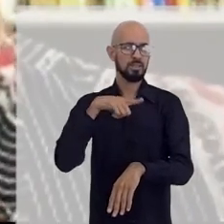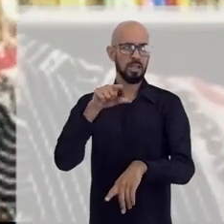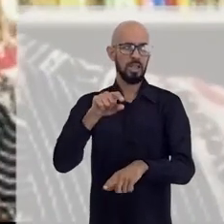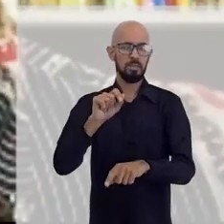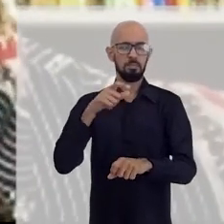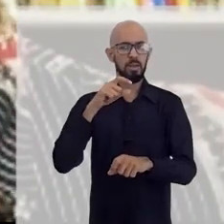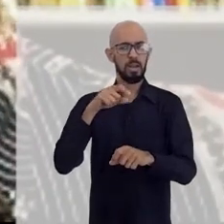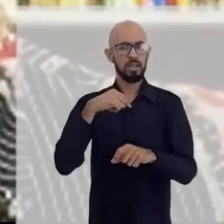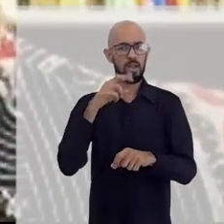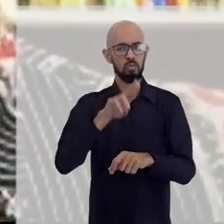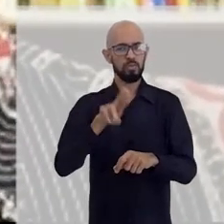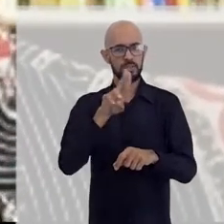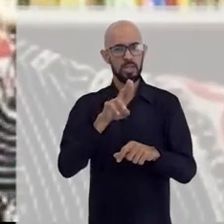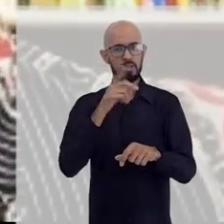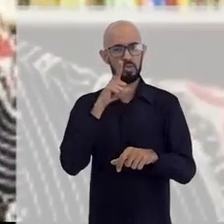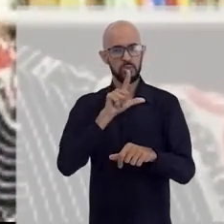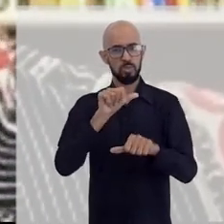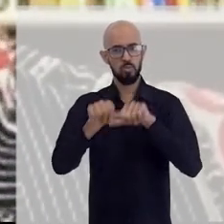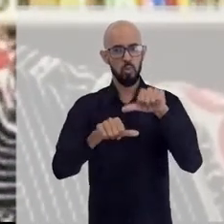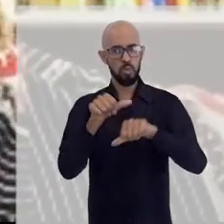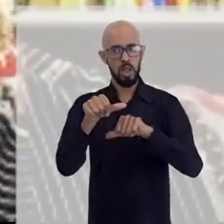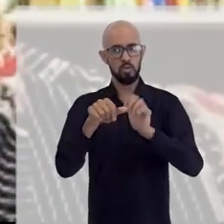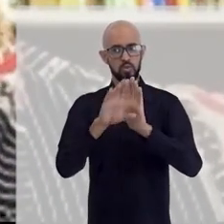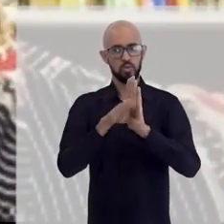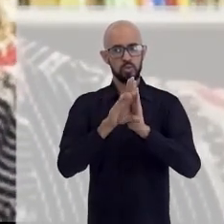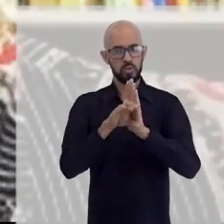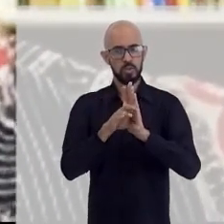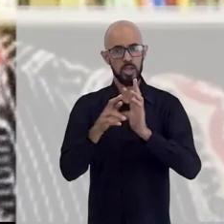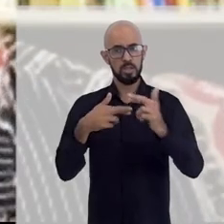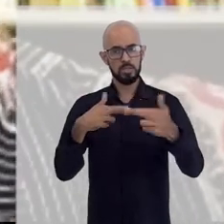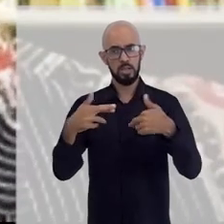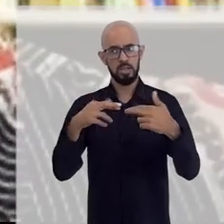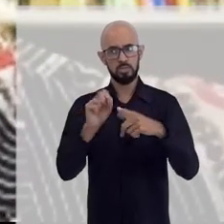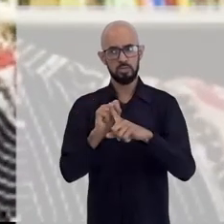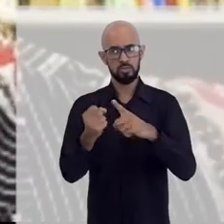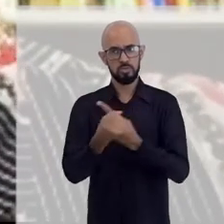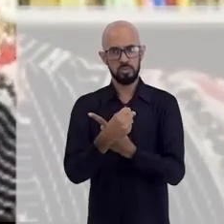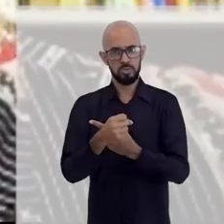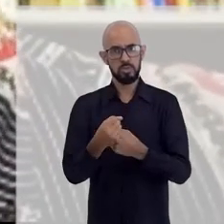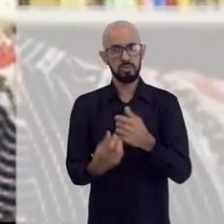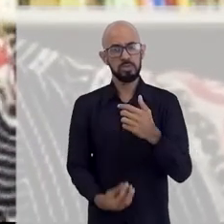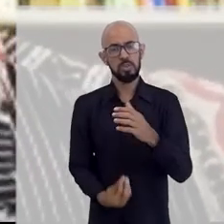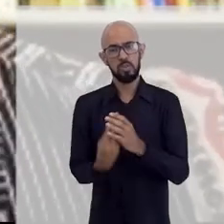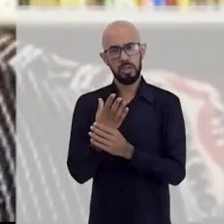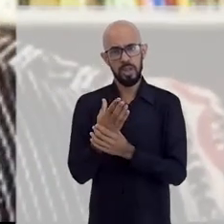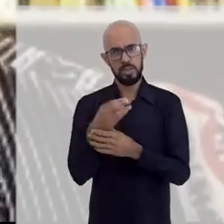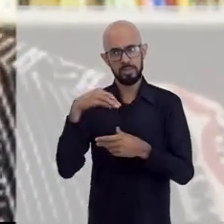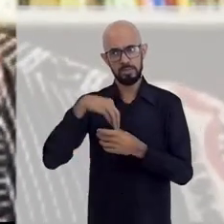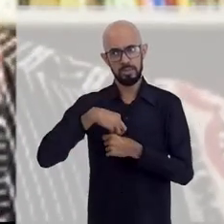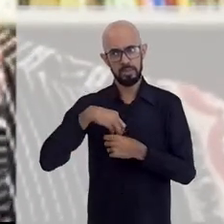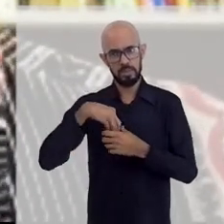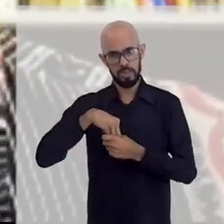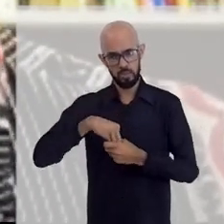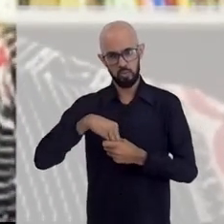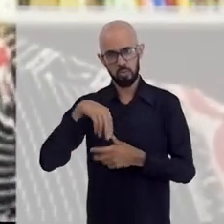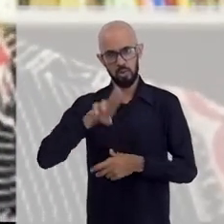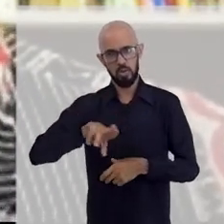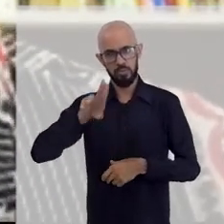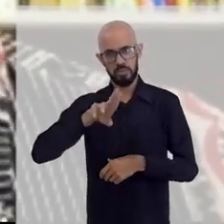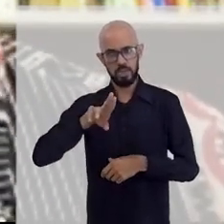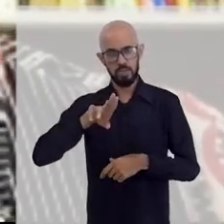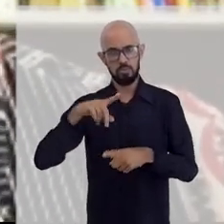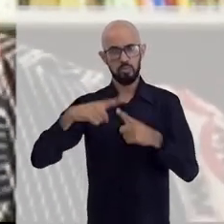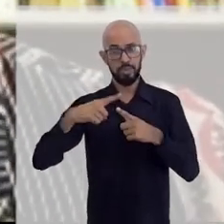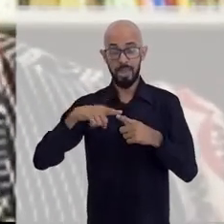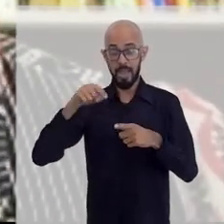universidade repense seus paradigmas e suas relações sociais, né, que se reproduzem dentro da universidade? A universidade, ela não é uma redoma de vidro em